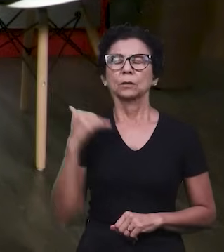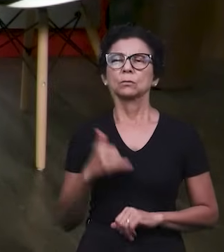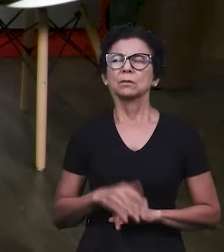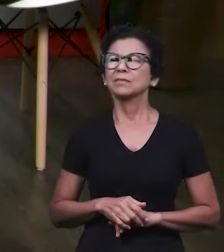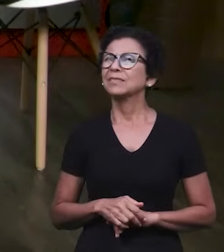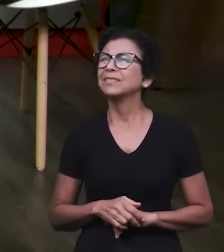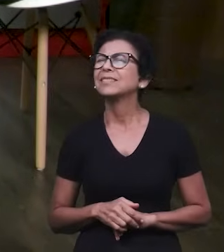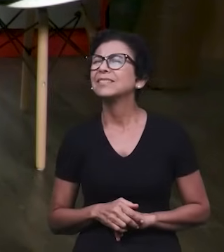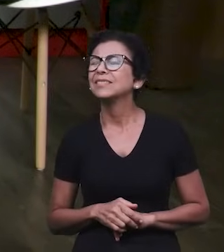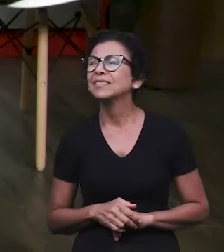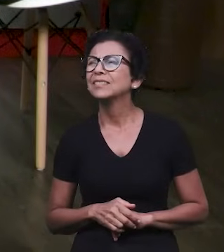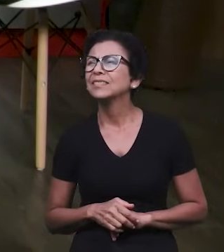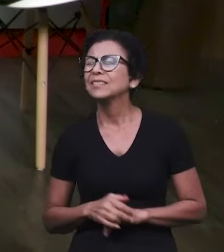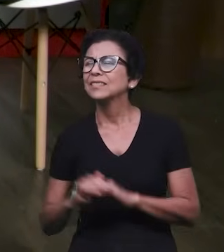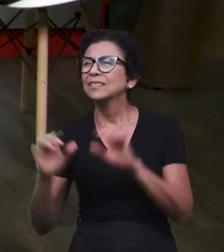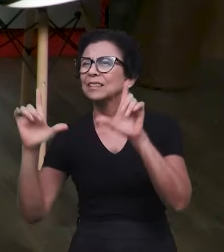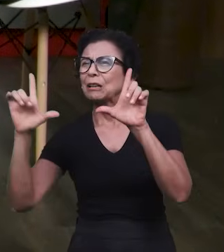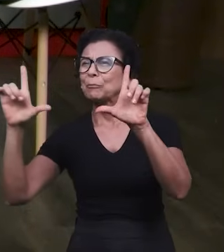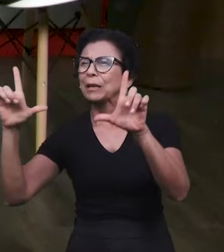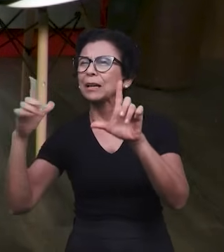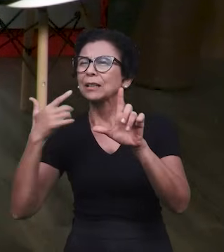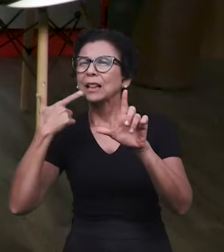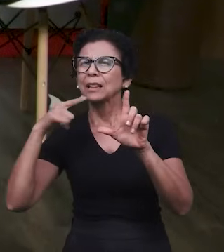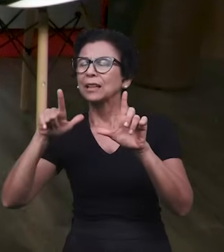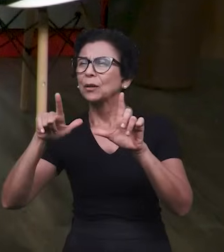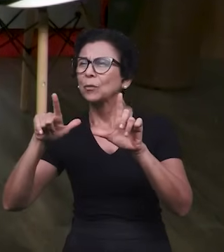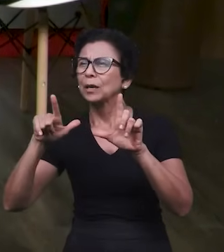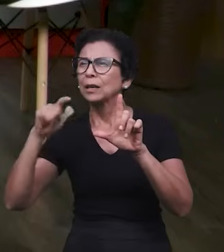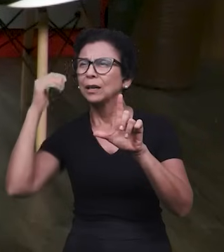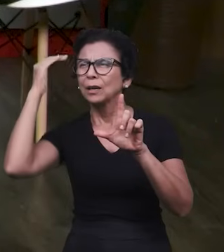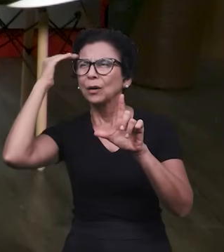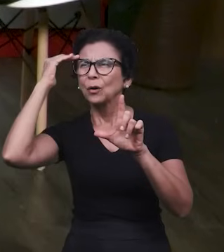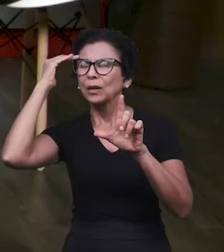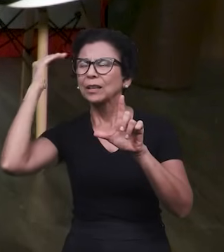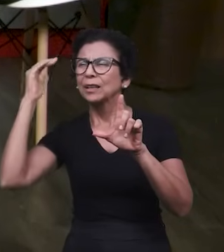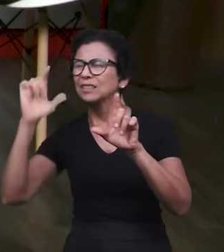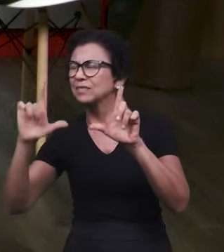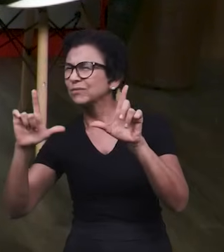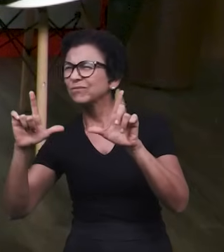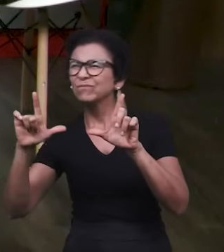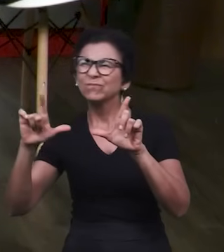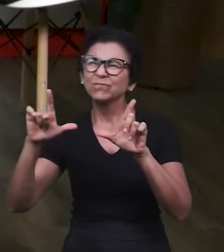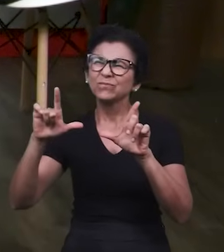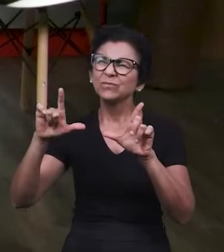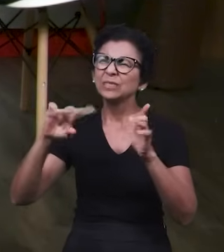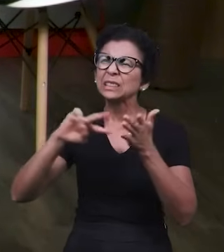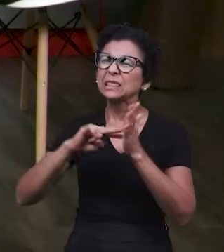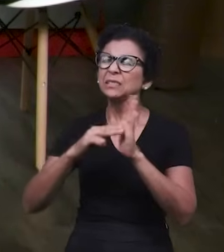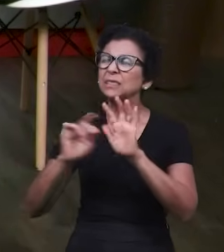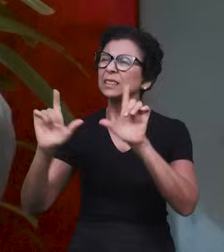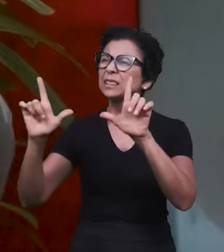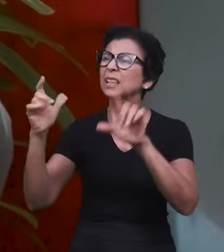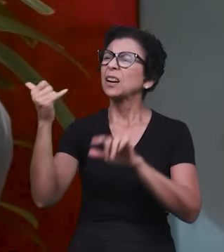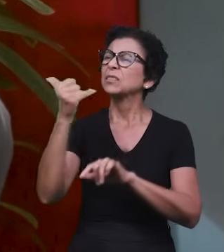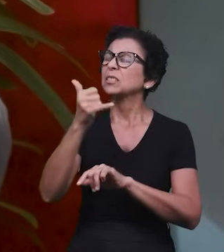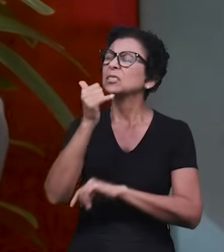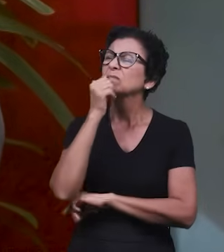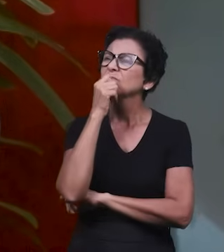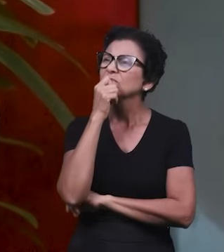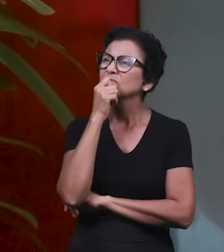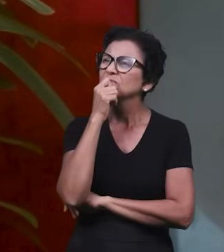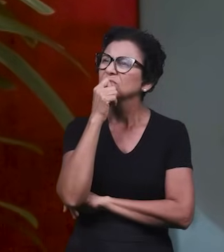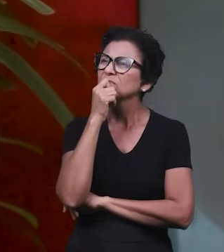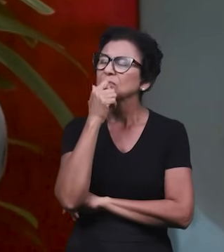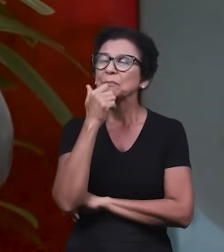não vai saber identificar que aviso é aquele, qual o significado daquele sinal. Assim é